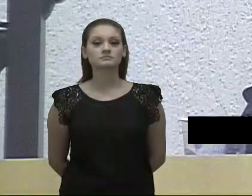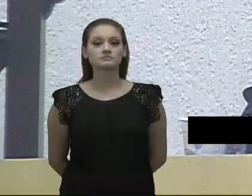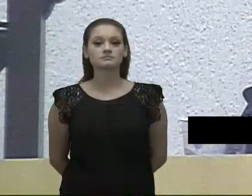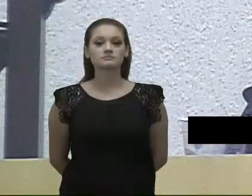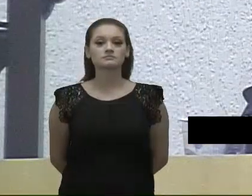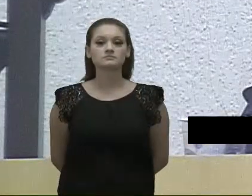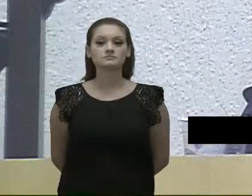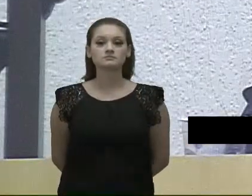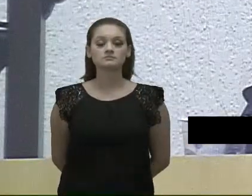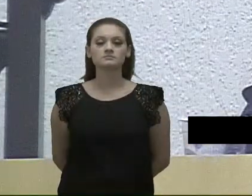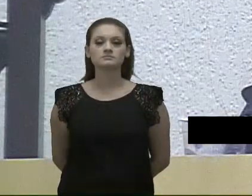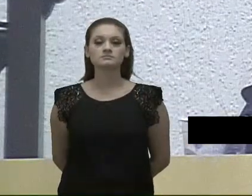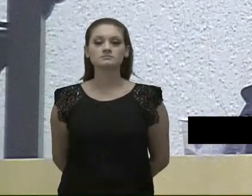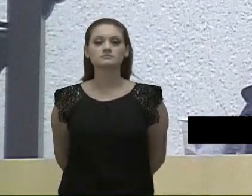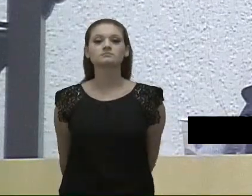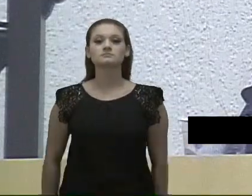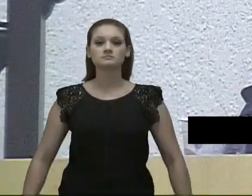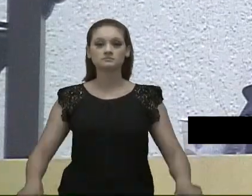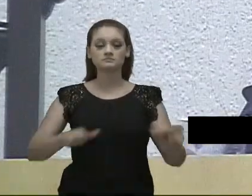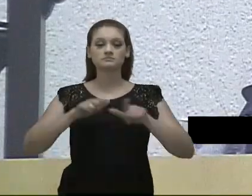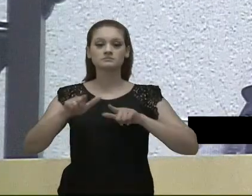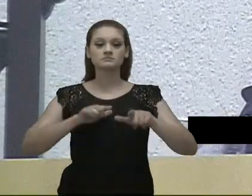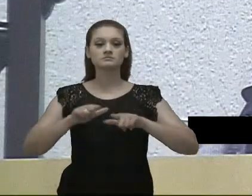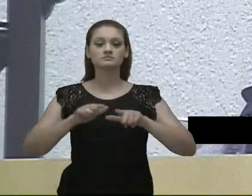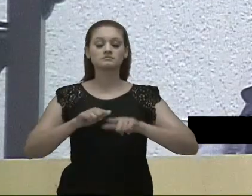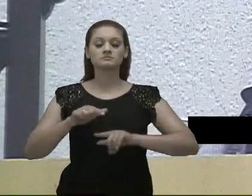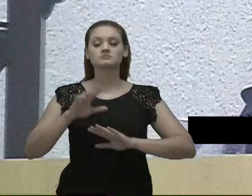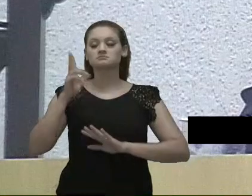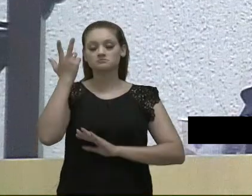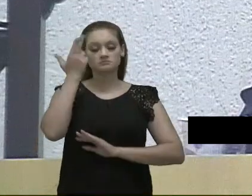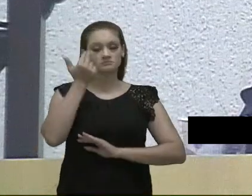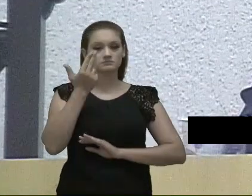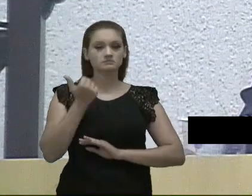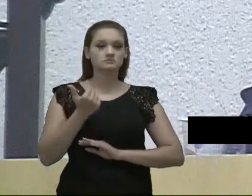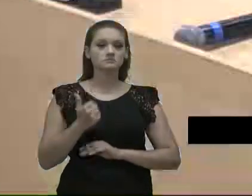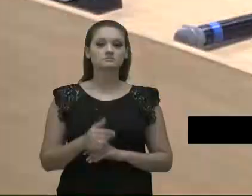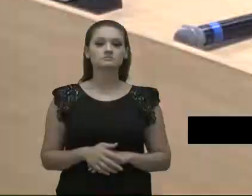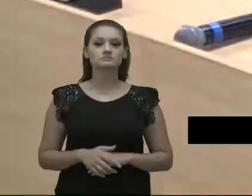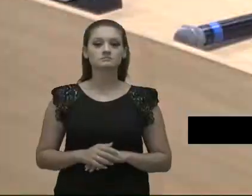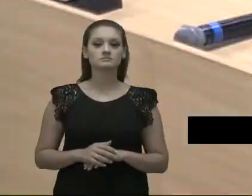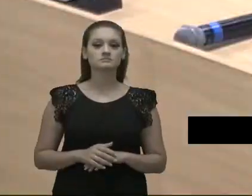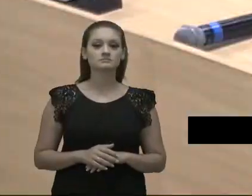Você trabalha no período de expediente normal, é isso?